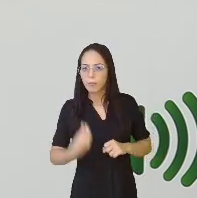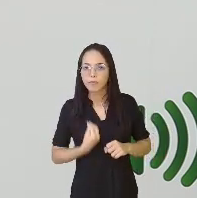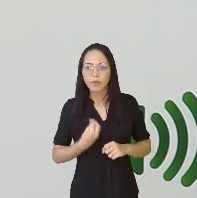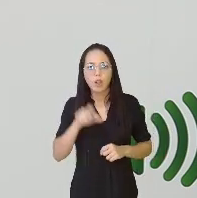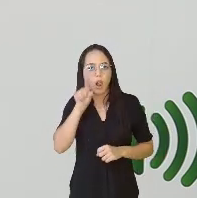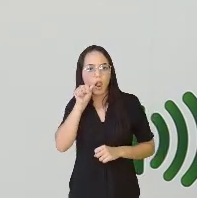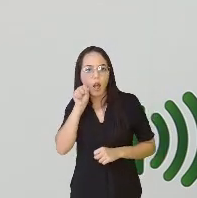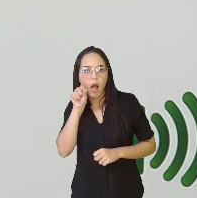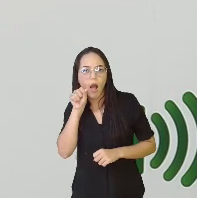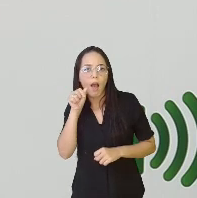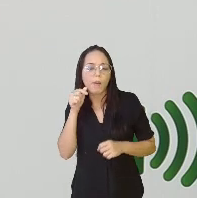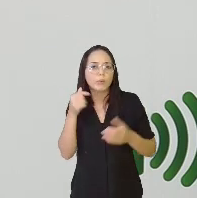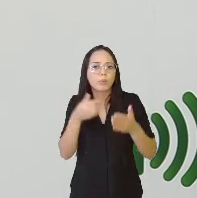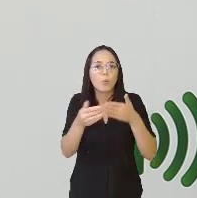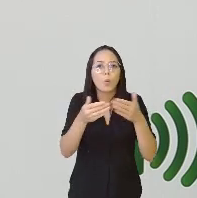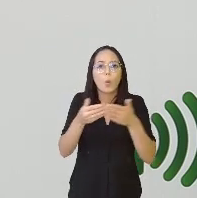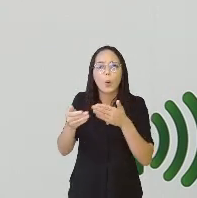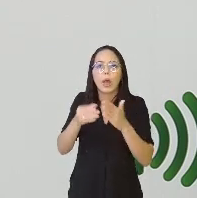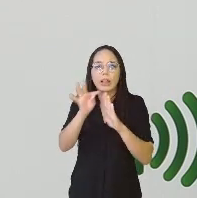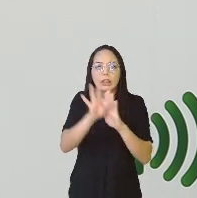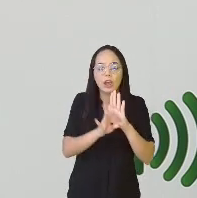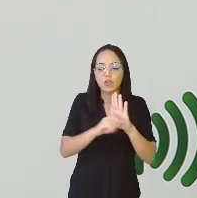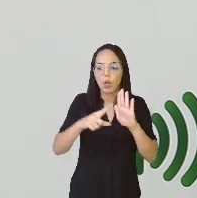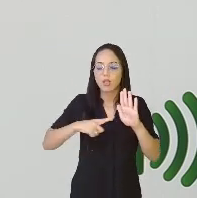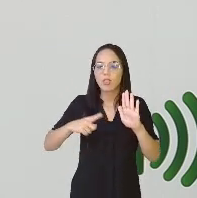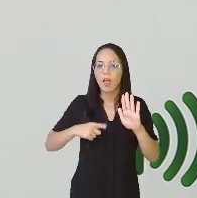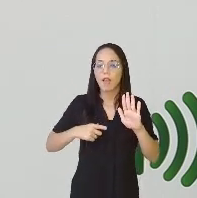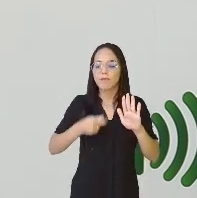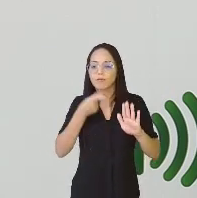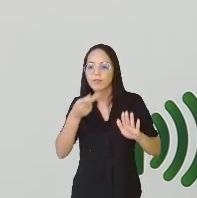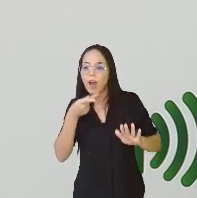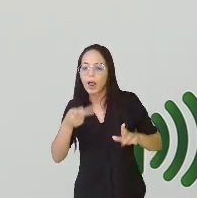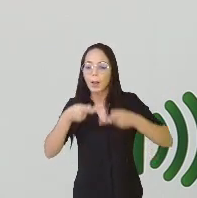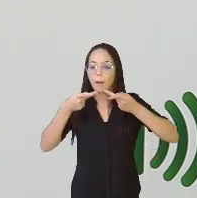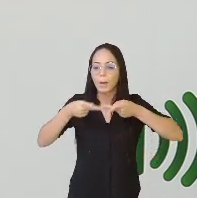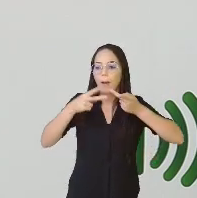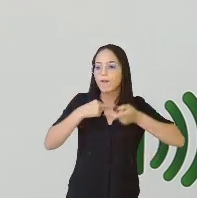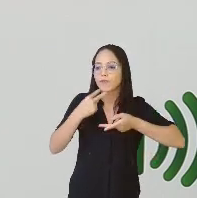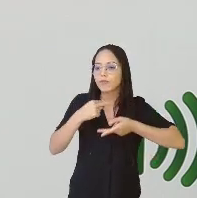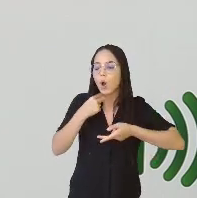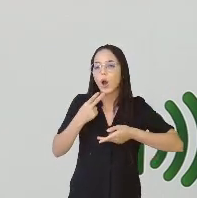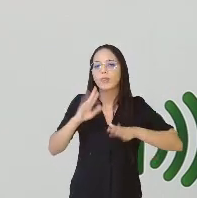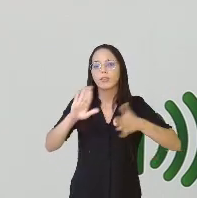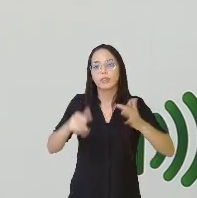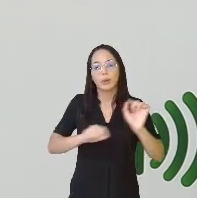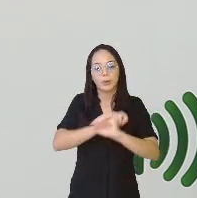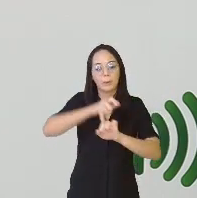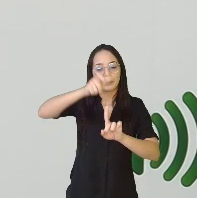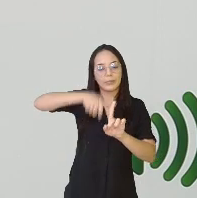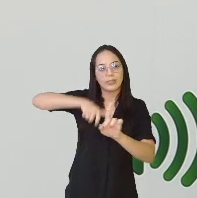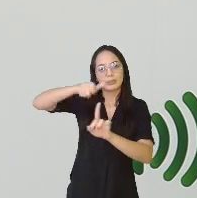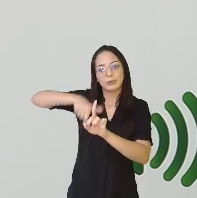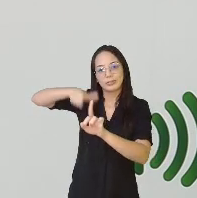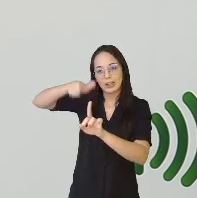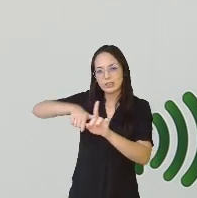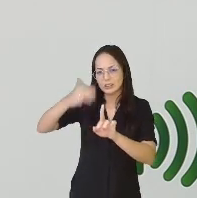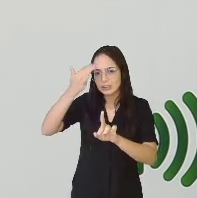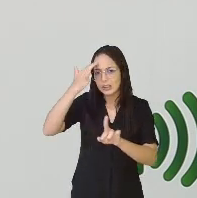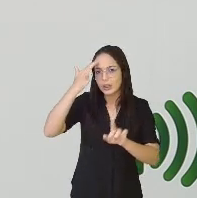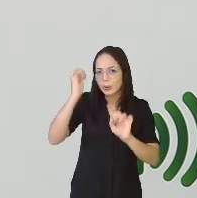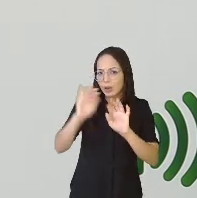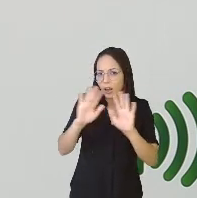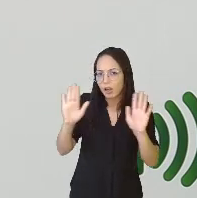lápis. Então, naquele texto ali, eles vão falar, eles vão dialogar, e ali eles são uma personagem. Deu para